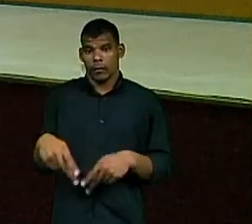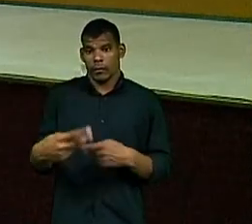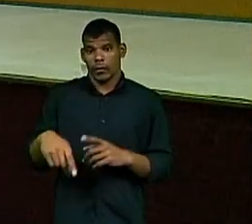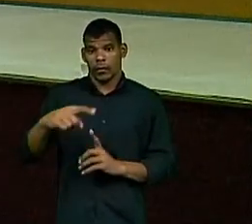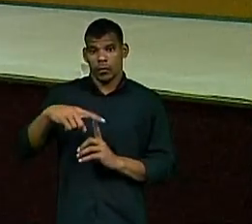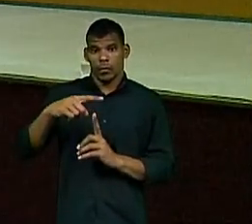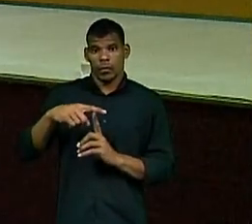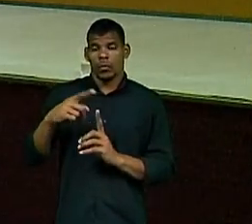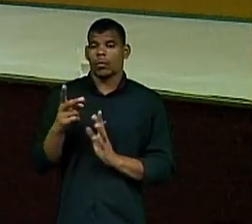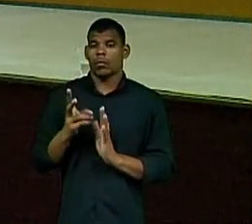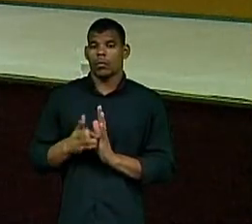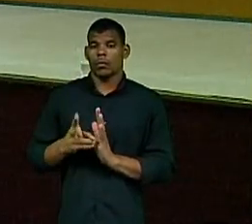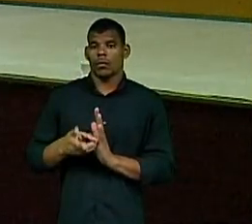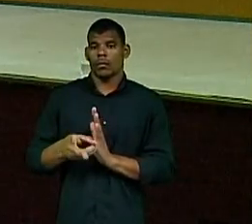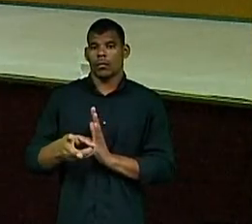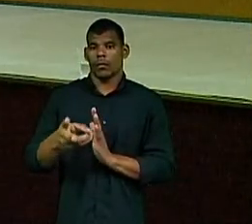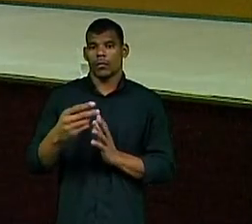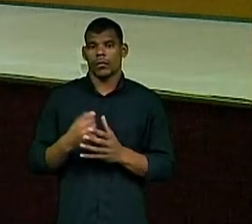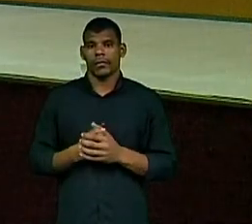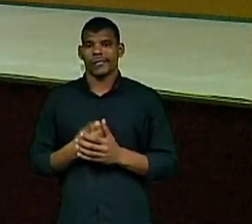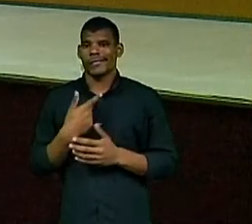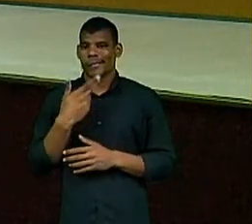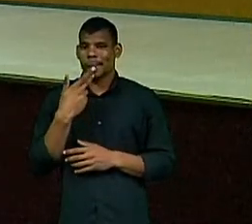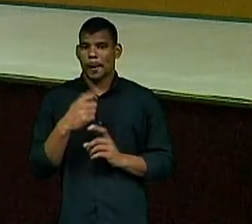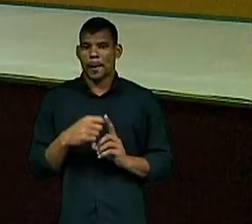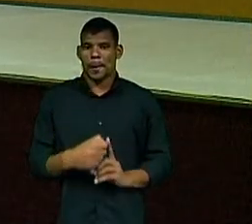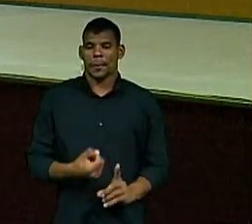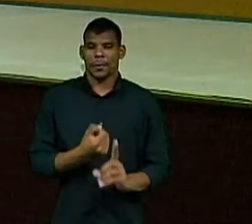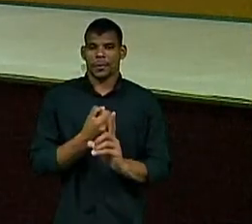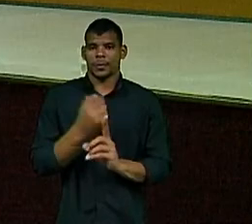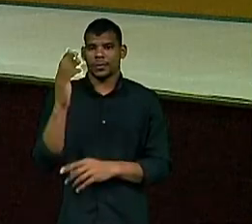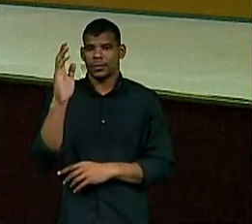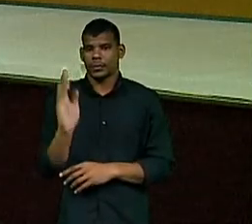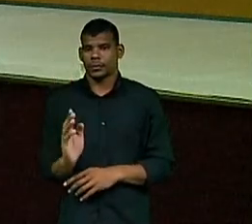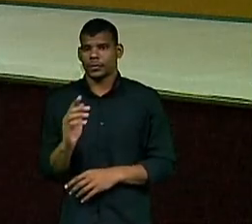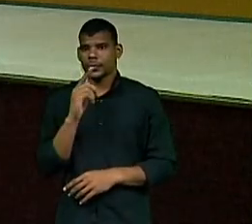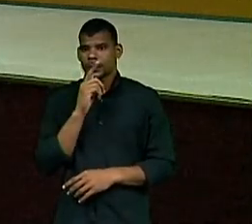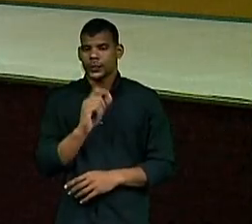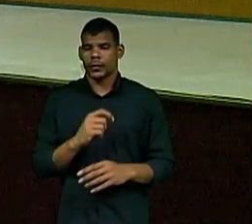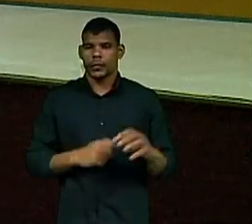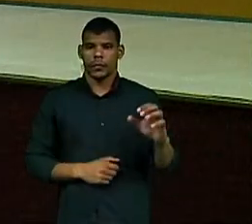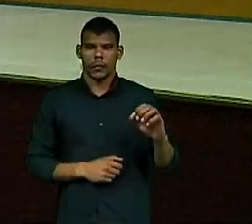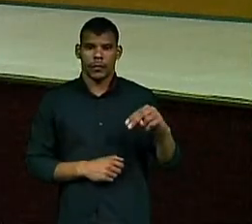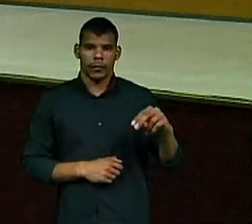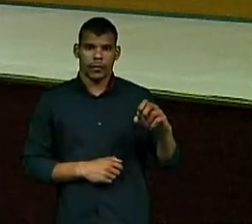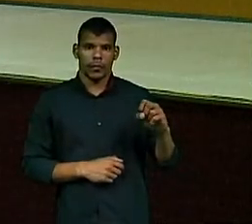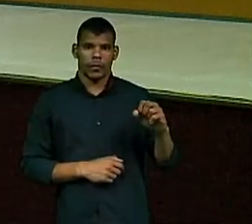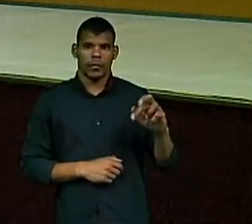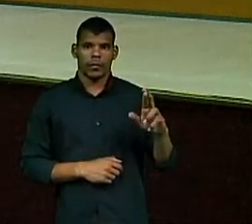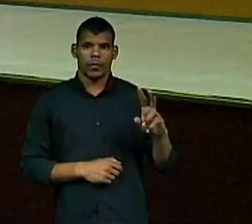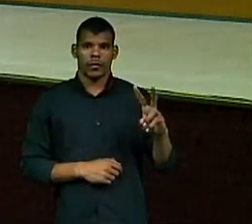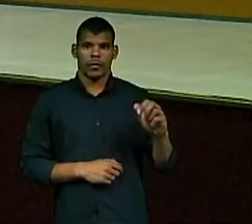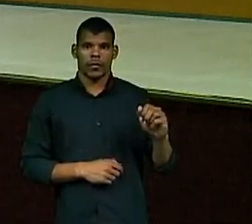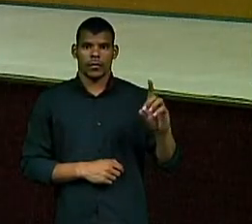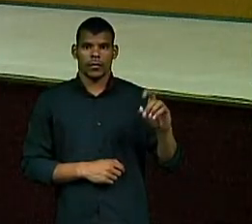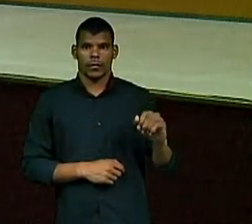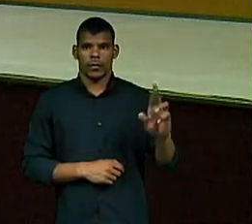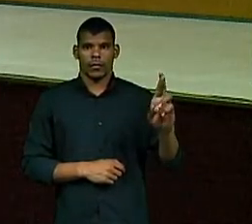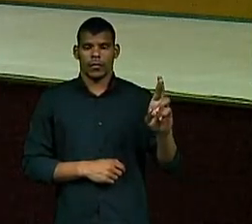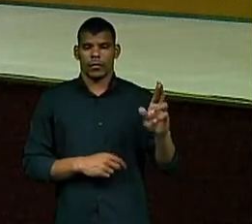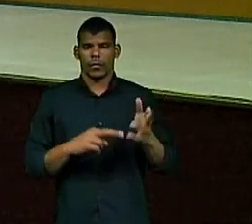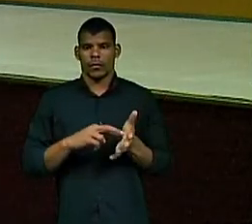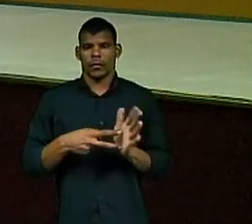a sociedade brasileira é muito conservadora quem fala isso tá dizendo que a sociedade brasileira não tá querendo mudança de gente que tá Tá bom